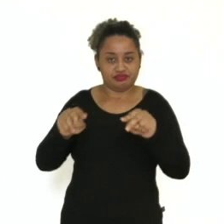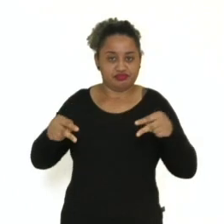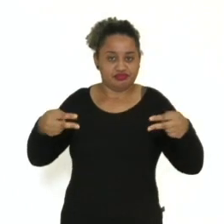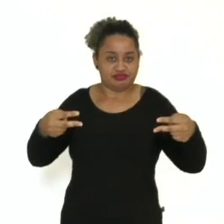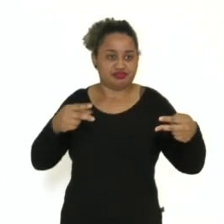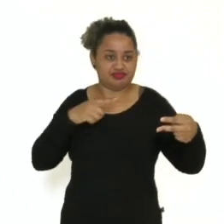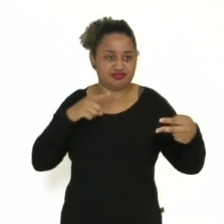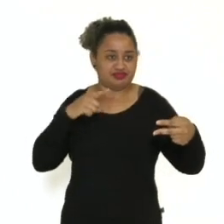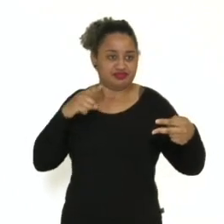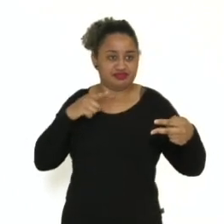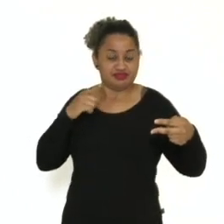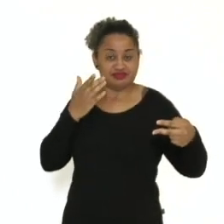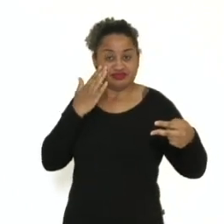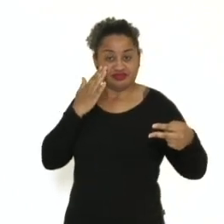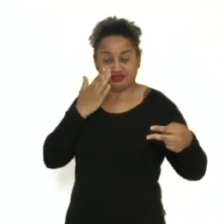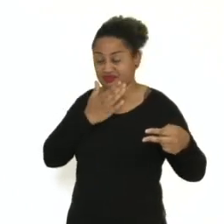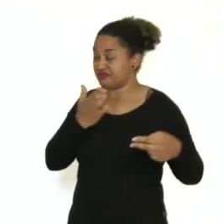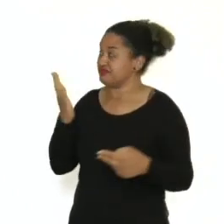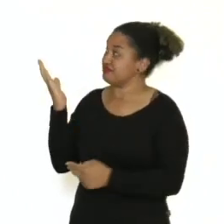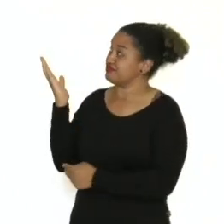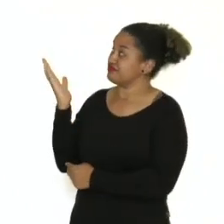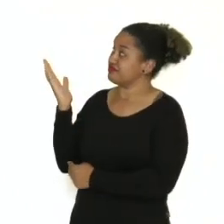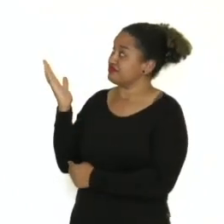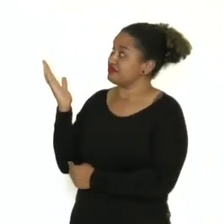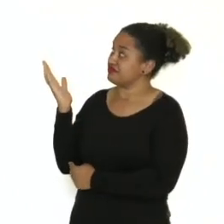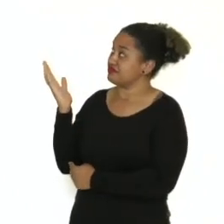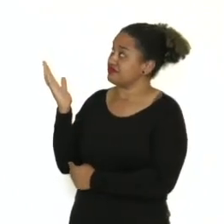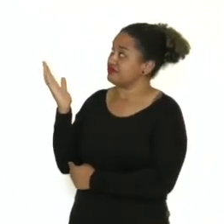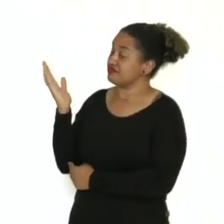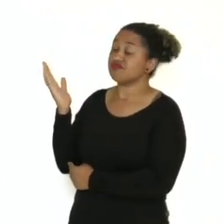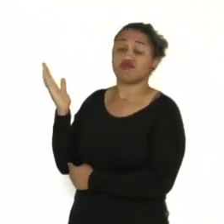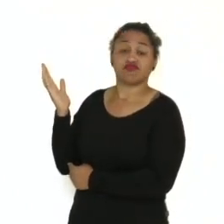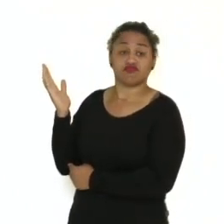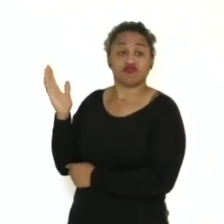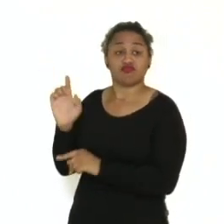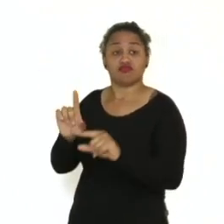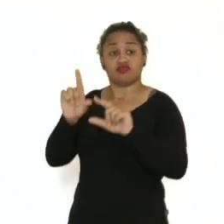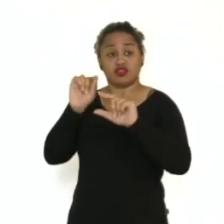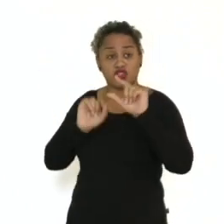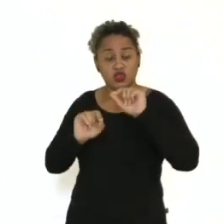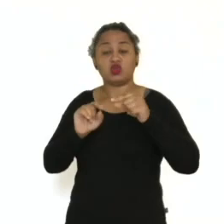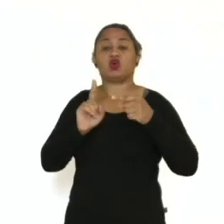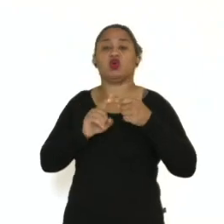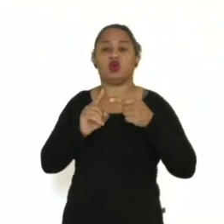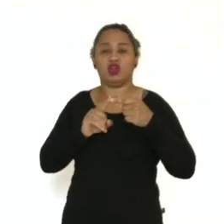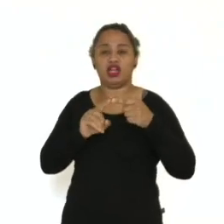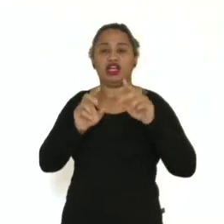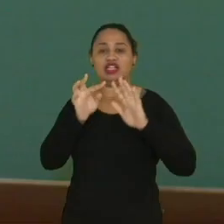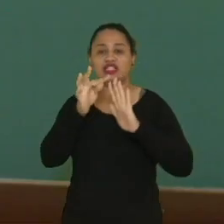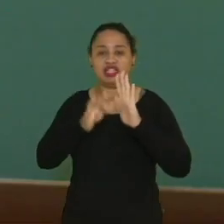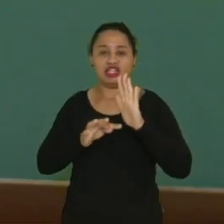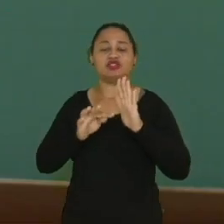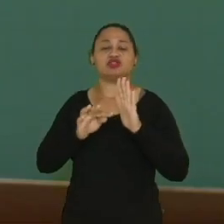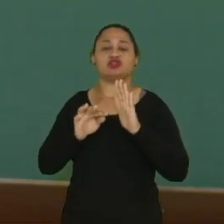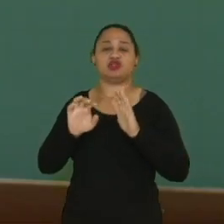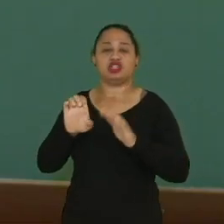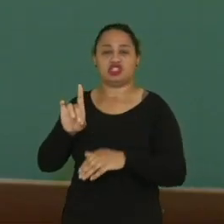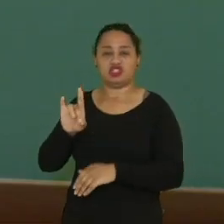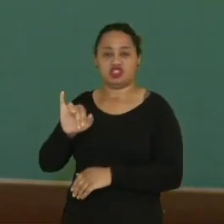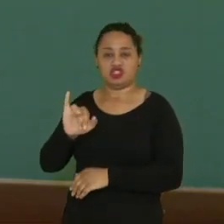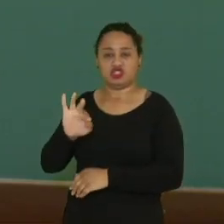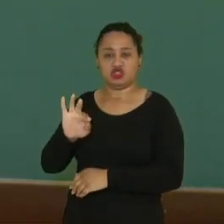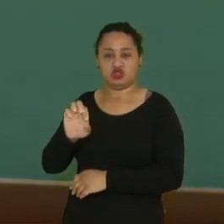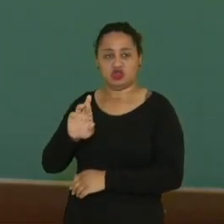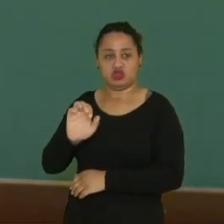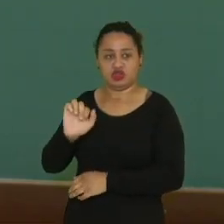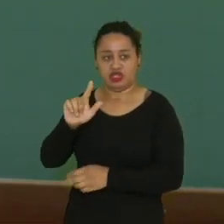proposta editorial, os benefícios da leitura digital. Agora é sua vez de treinar a escrita.